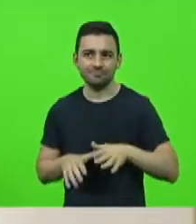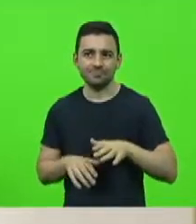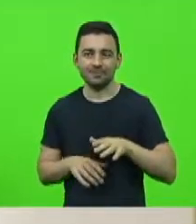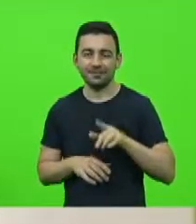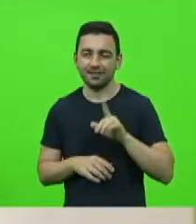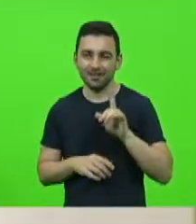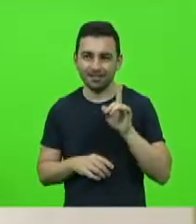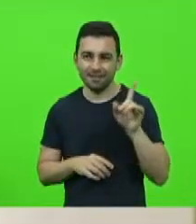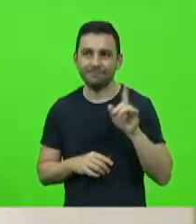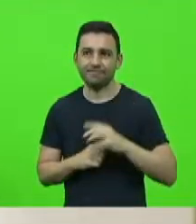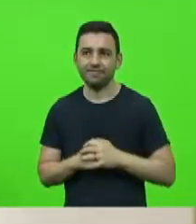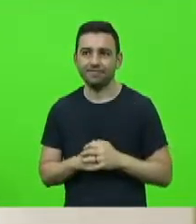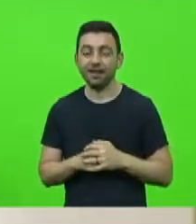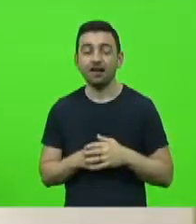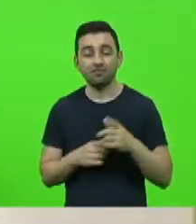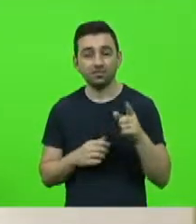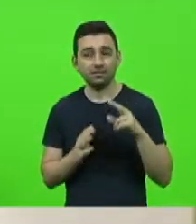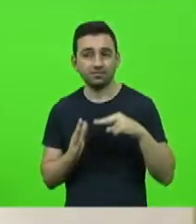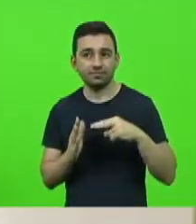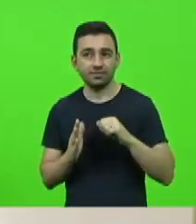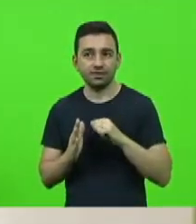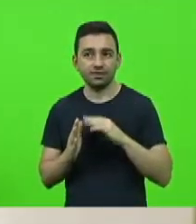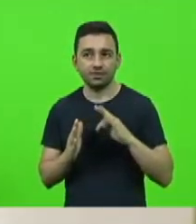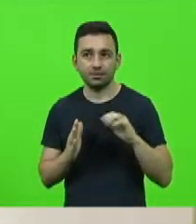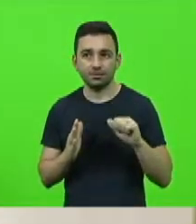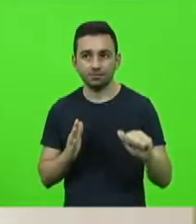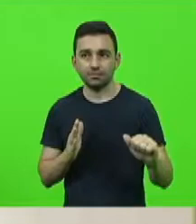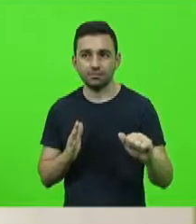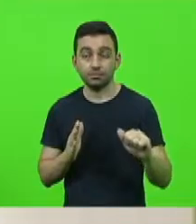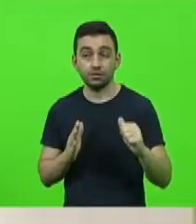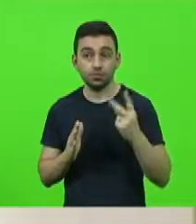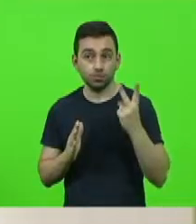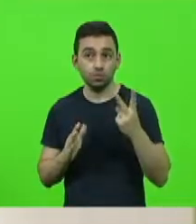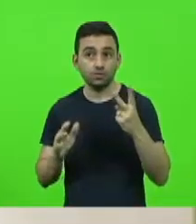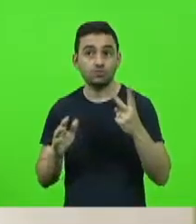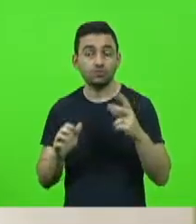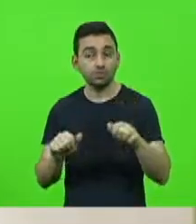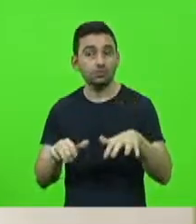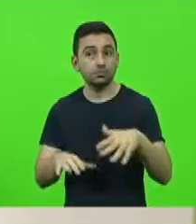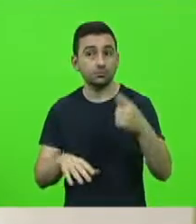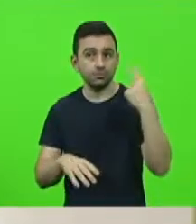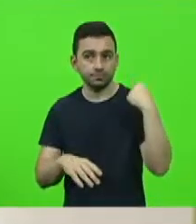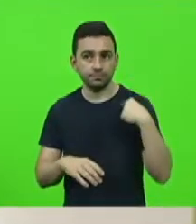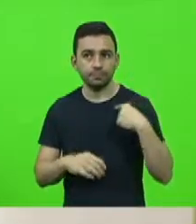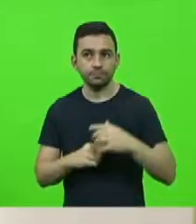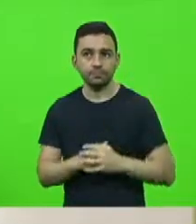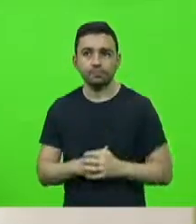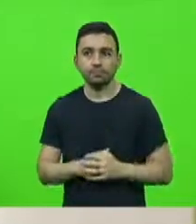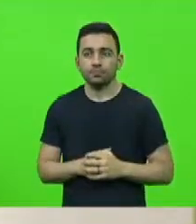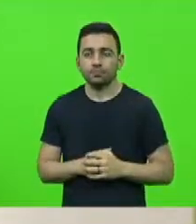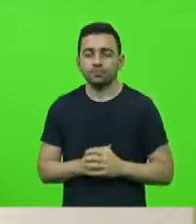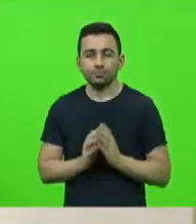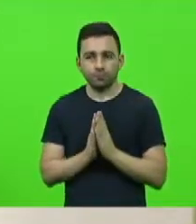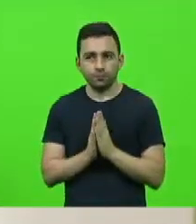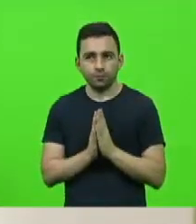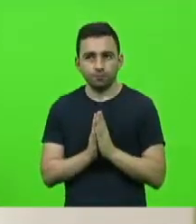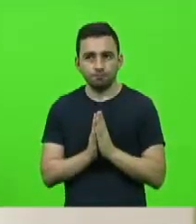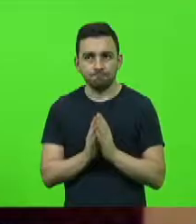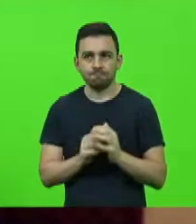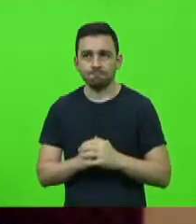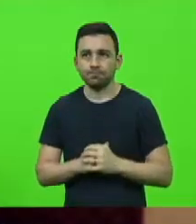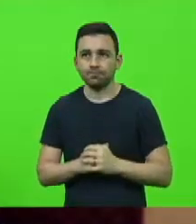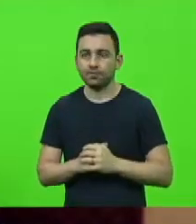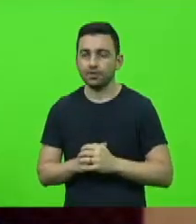que proceda a leitura das duas atas das sessões anteriores. Por gentileza, deputado. Boa tarde,